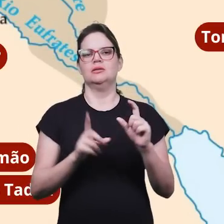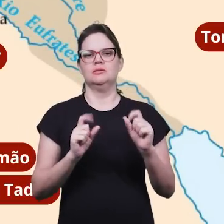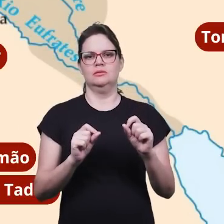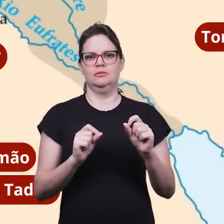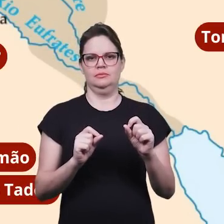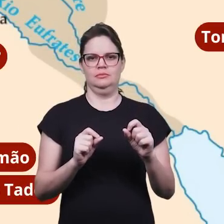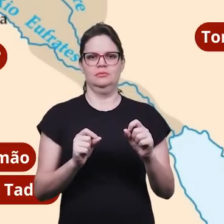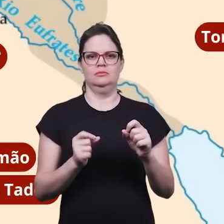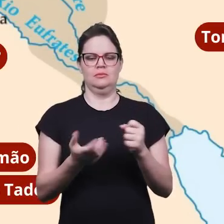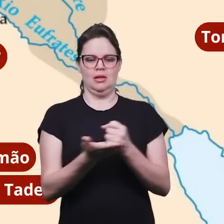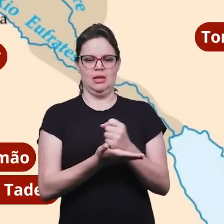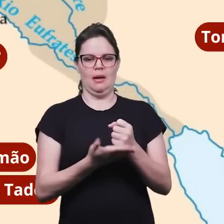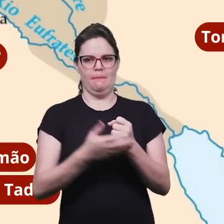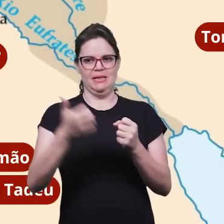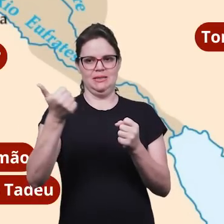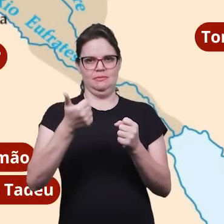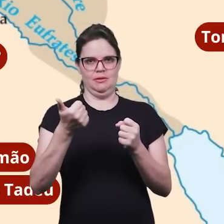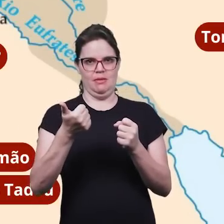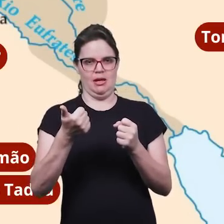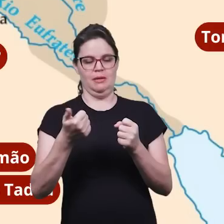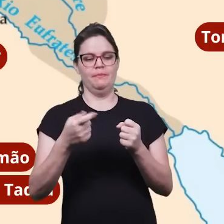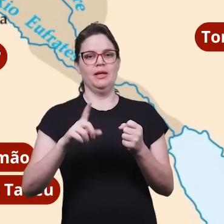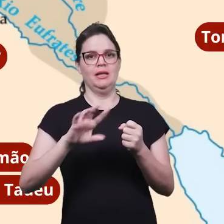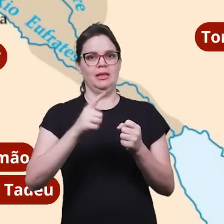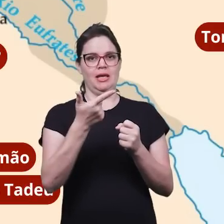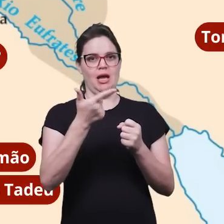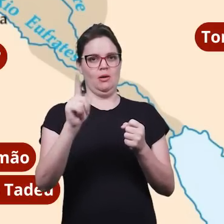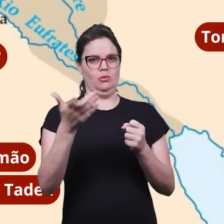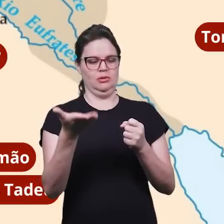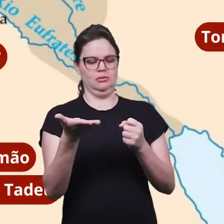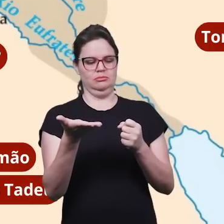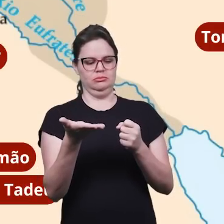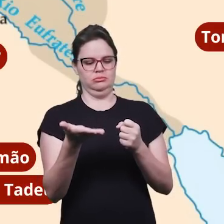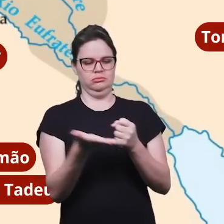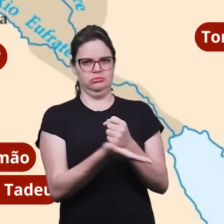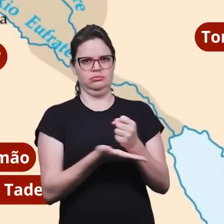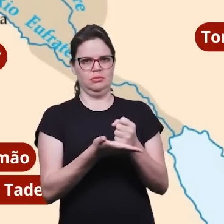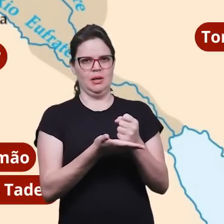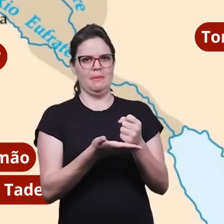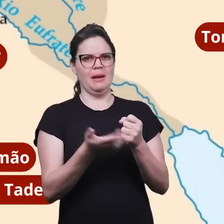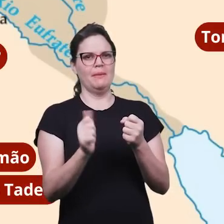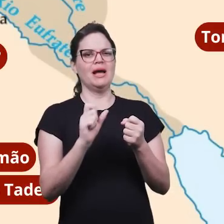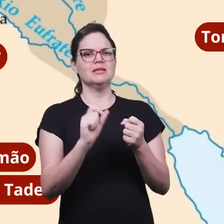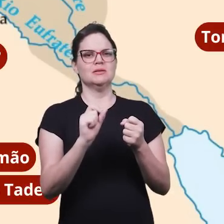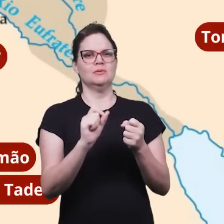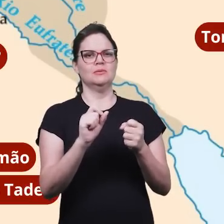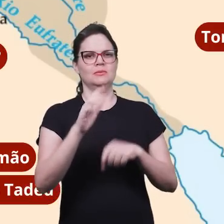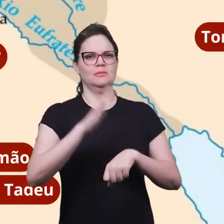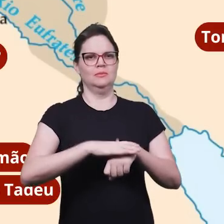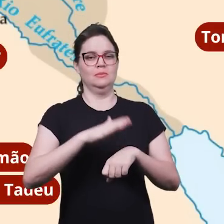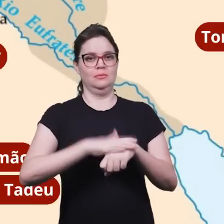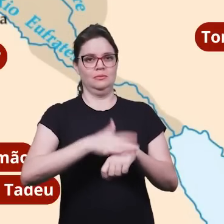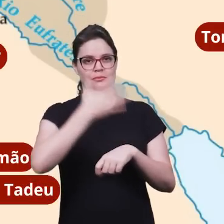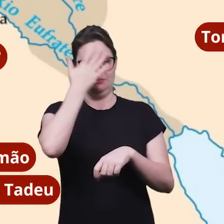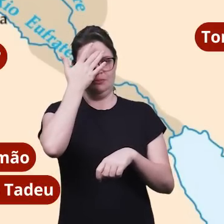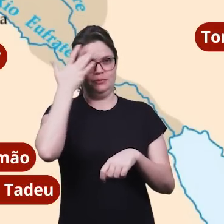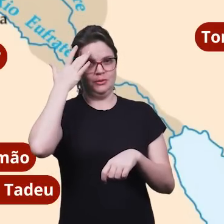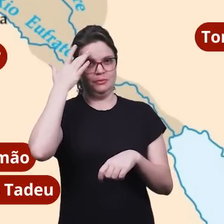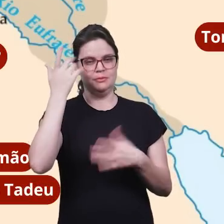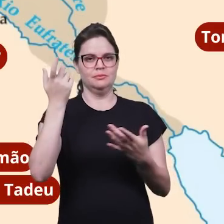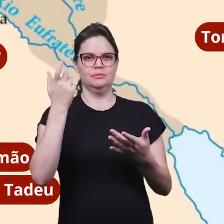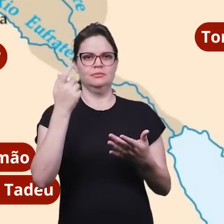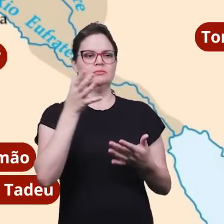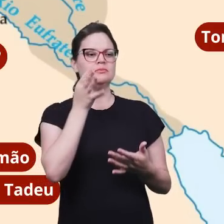a fonte secundária e a fonte terciária. A fonte primária é quando o próprio